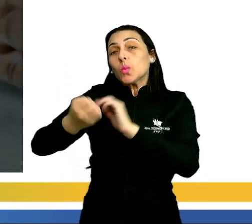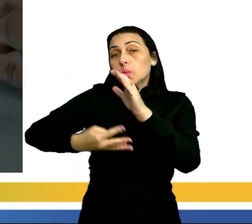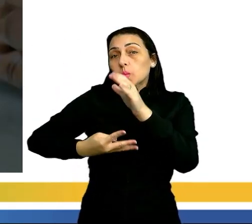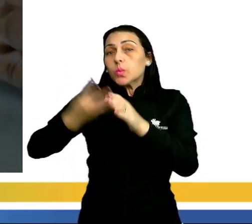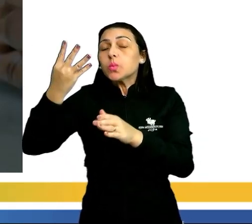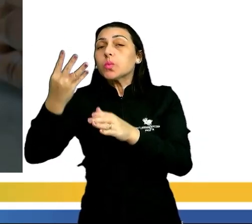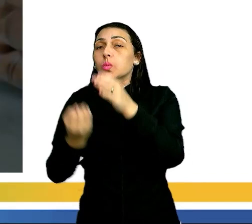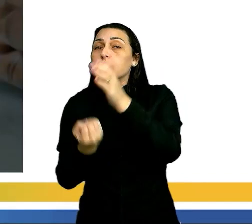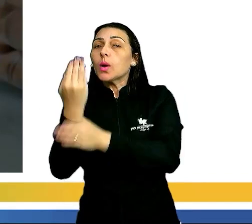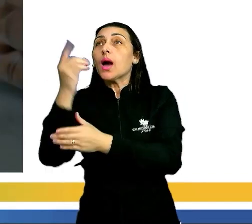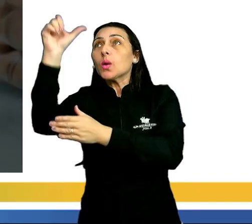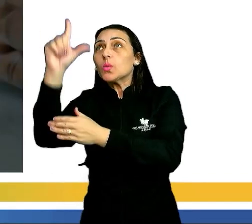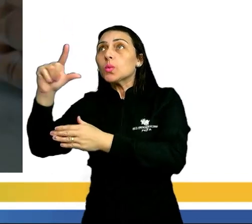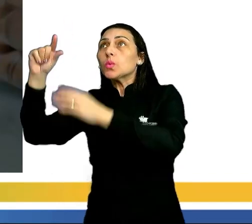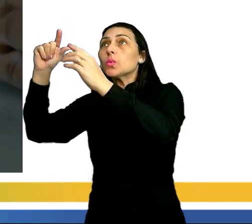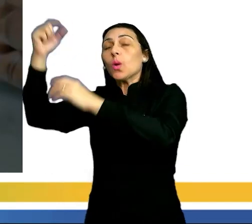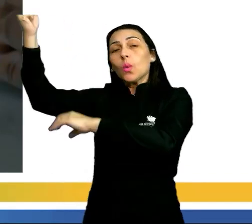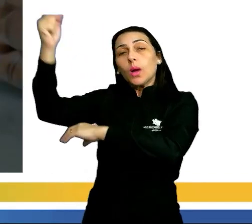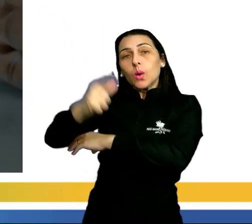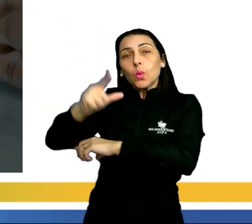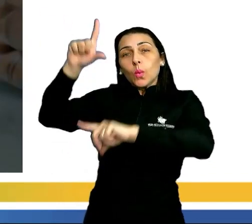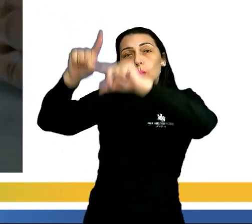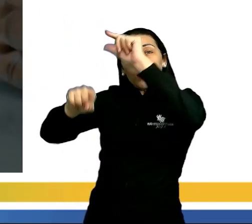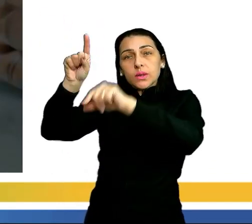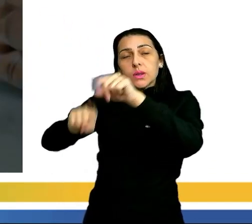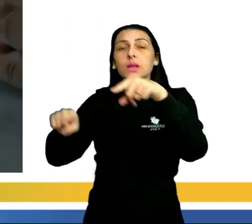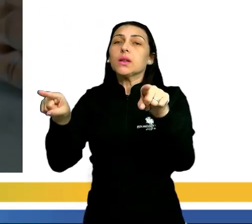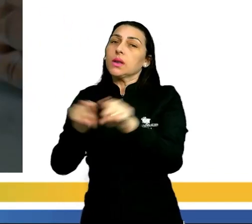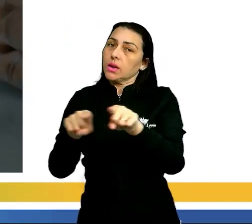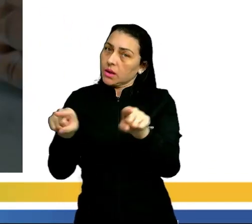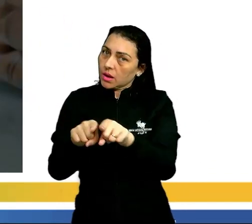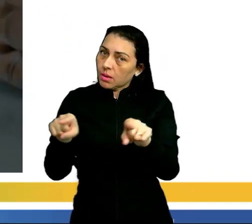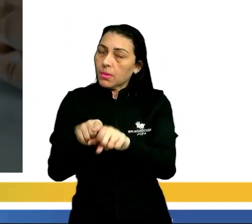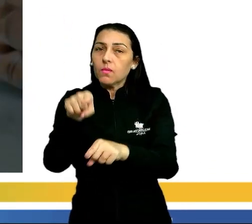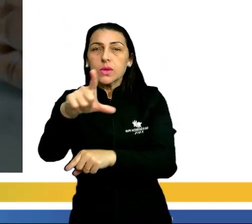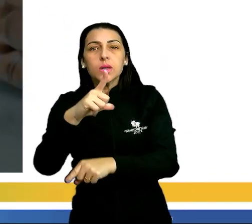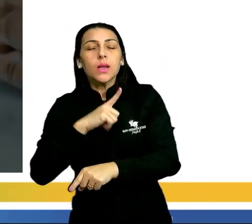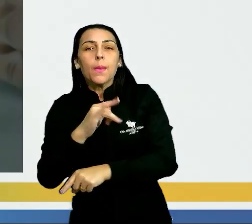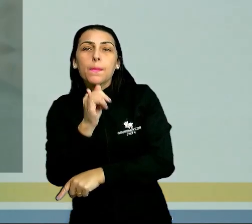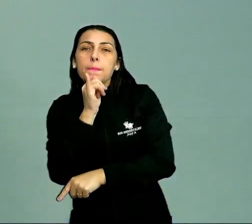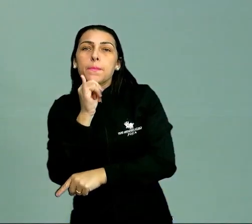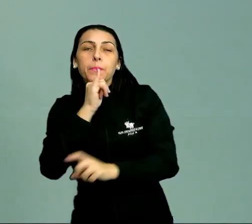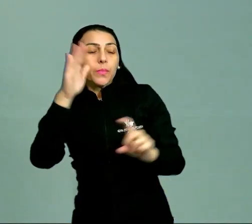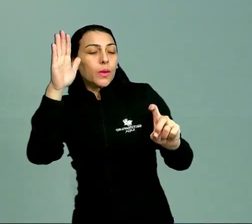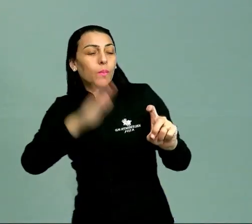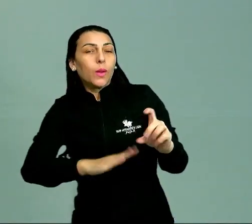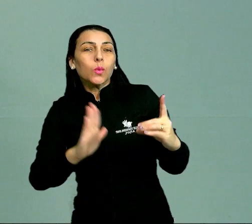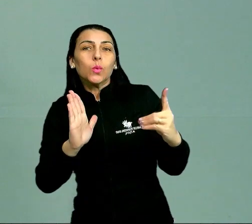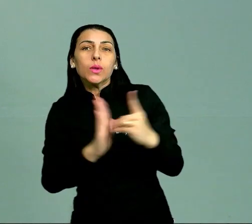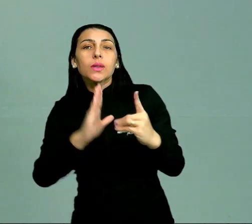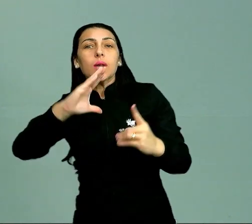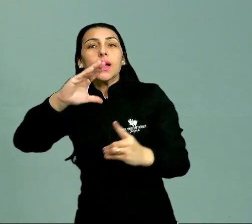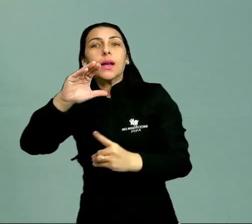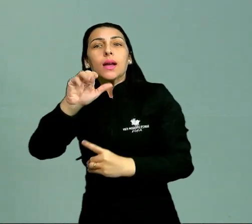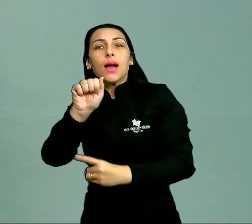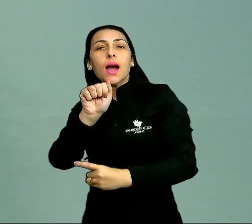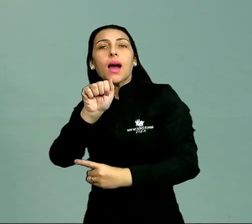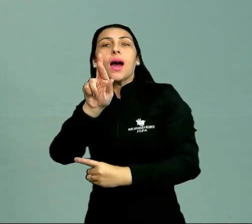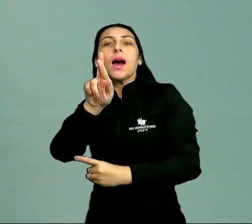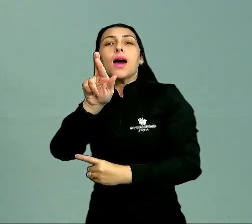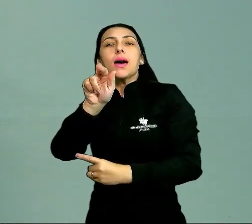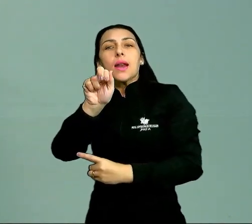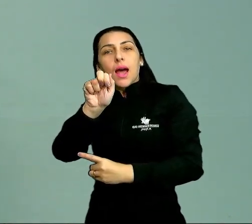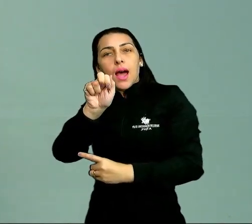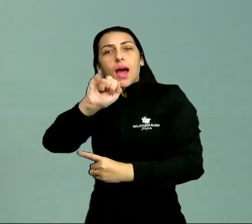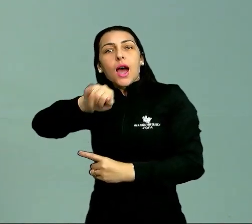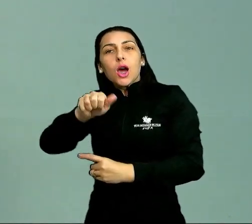dia? O sol, a lua e as estrelas. Do mesmo modo, quando você tem, por exemplo, o mito dos índios Carajás, lá do Pará, é